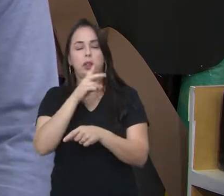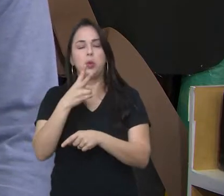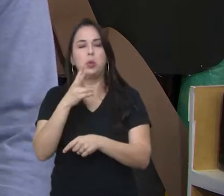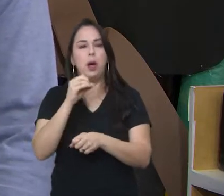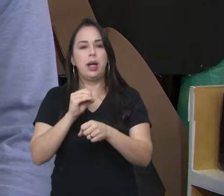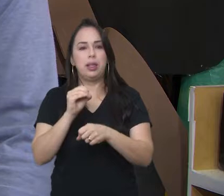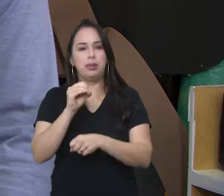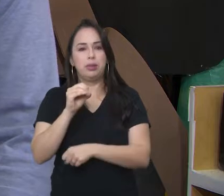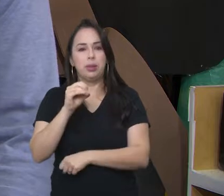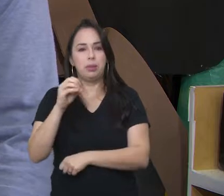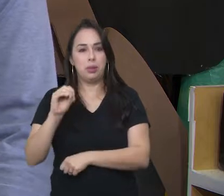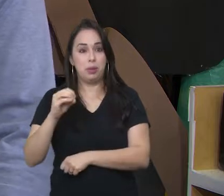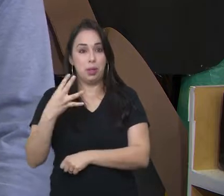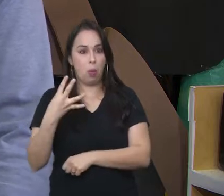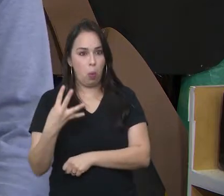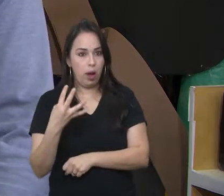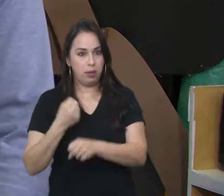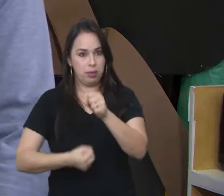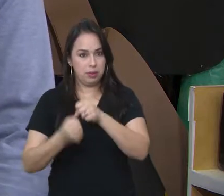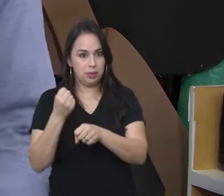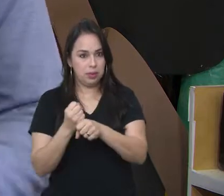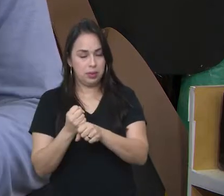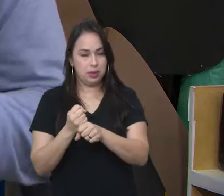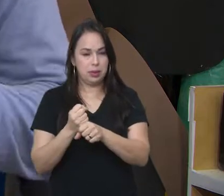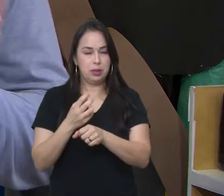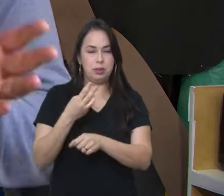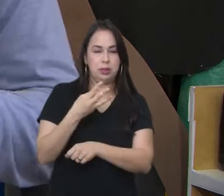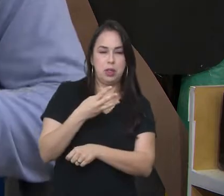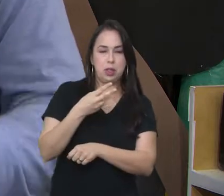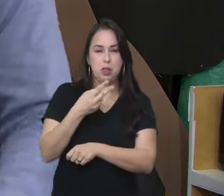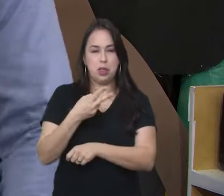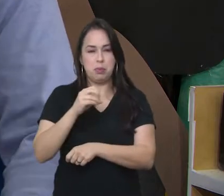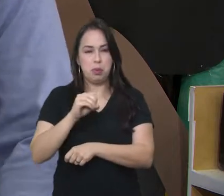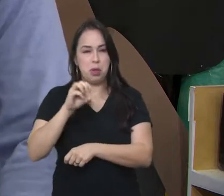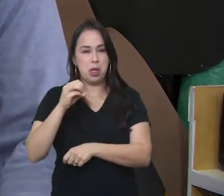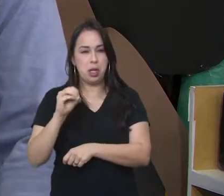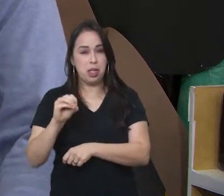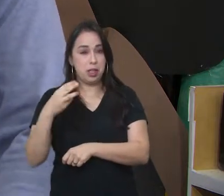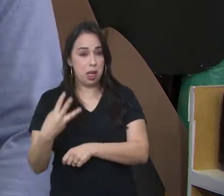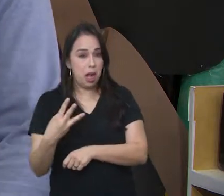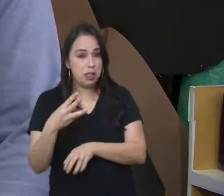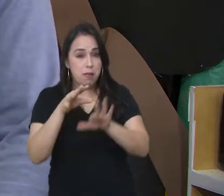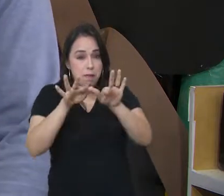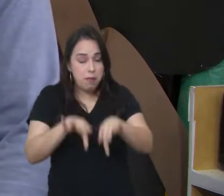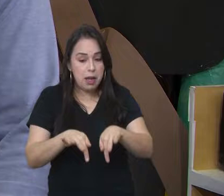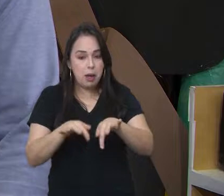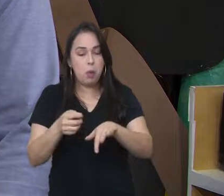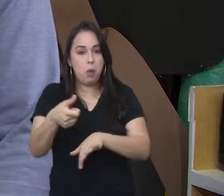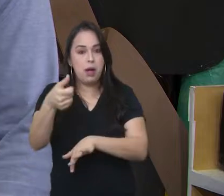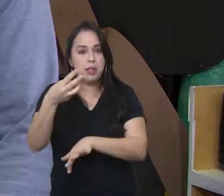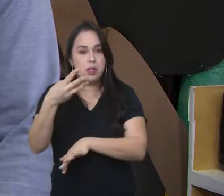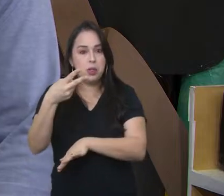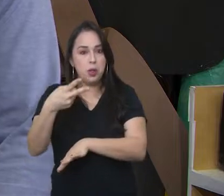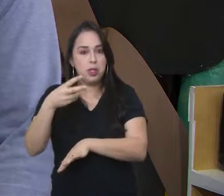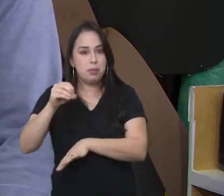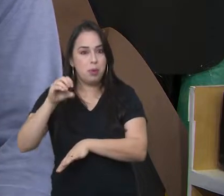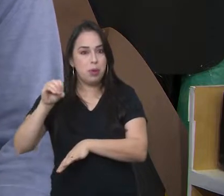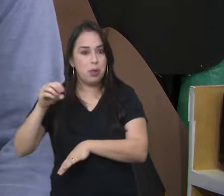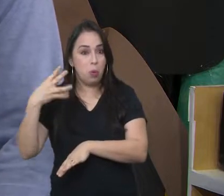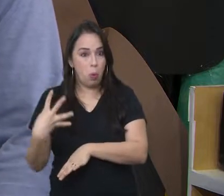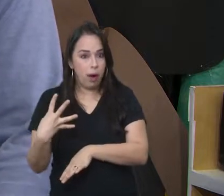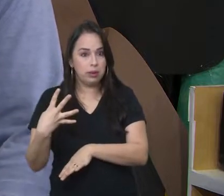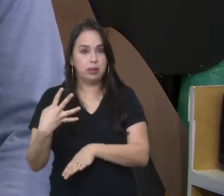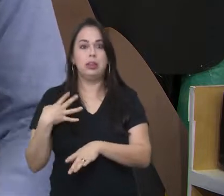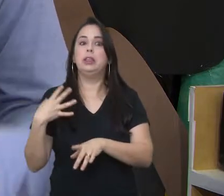em 2004. Então, final de 2003, 2004, então isso influenciou muito o meu